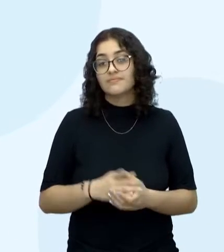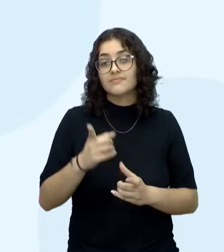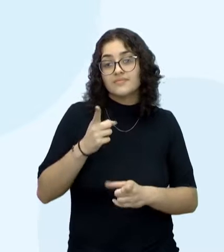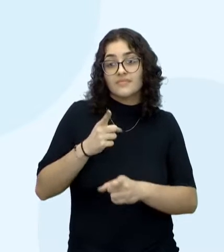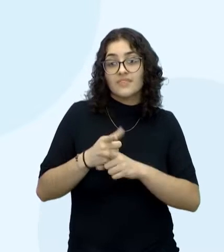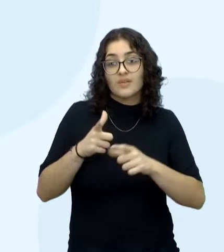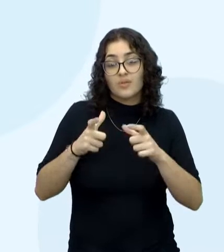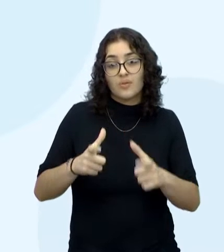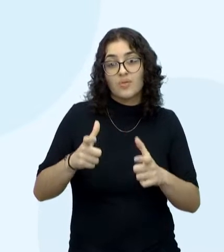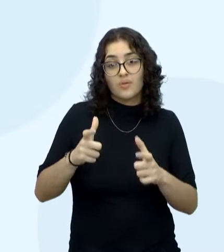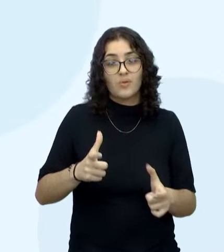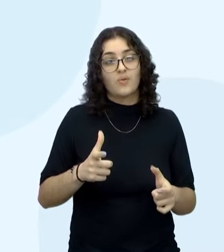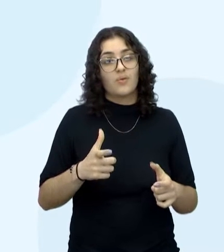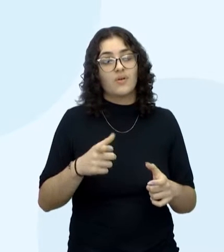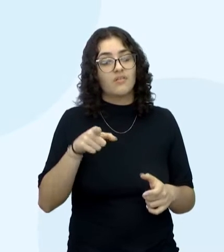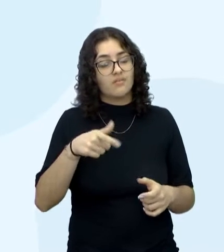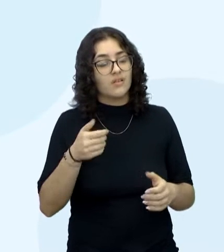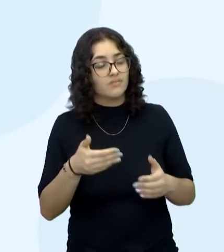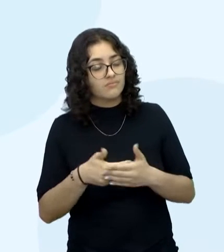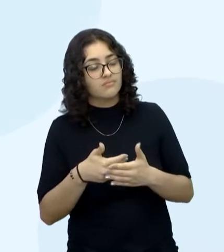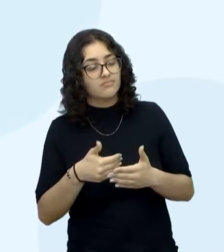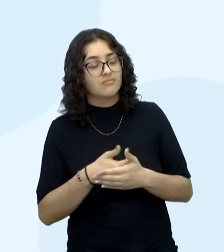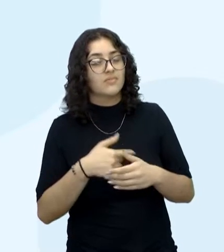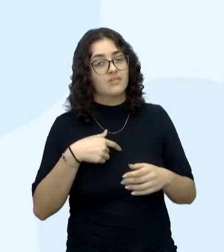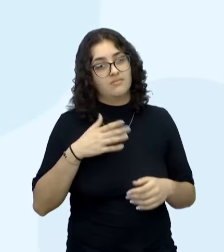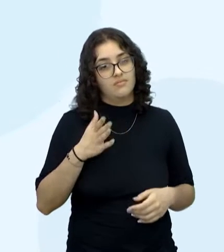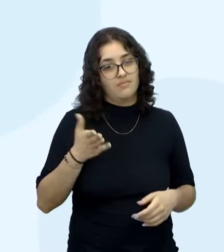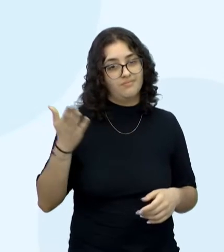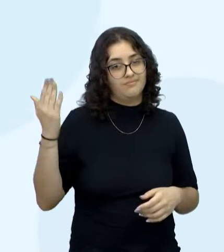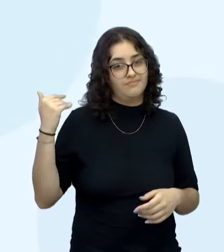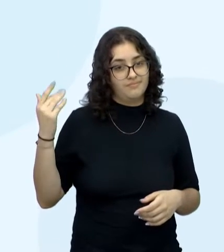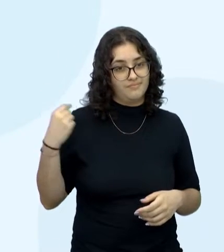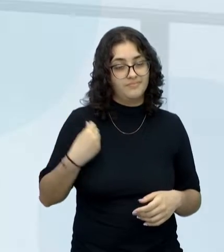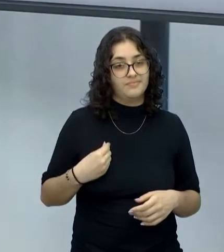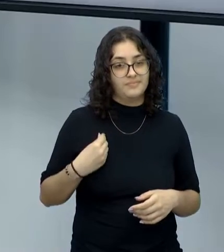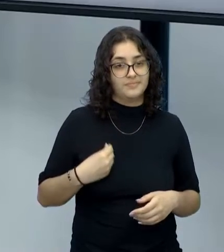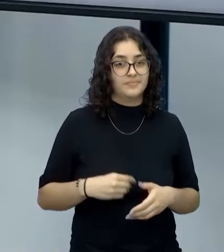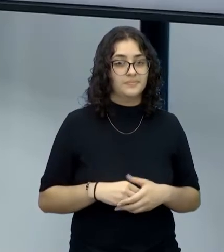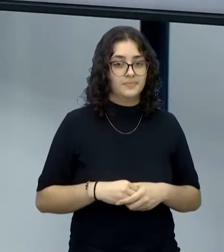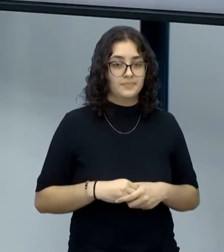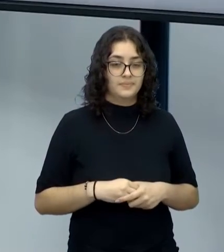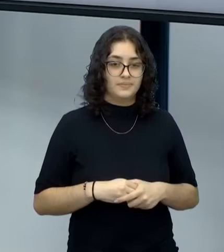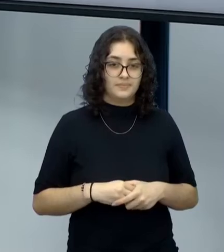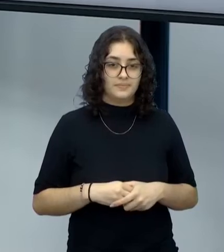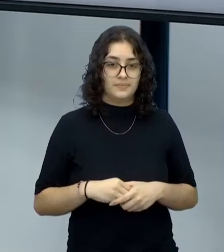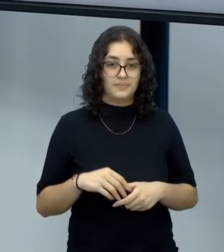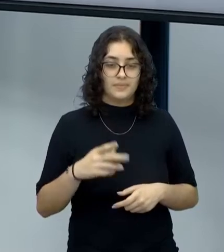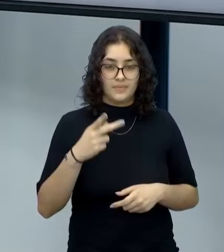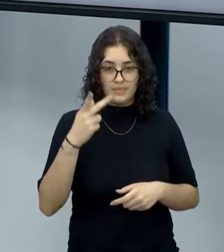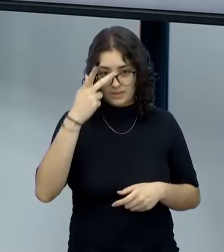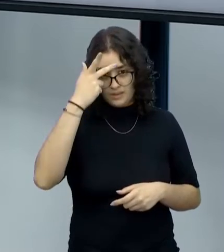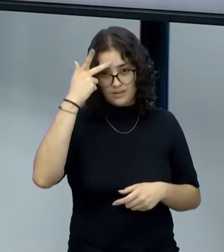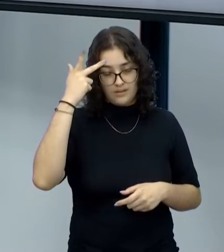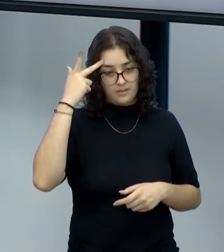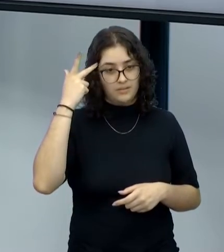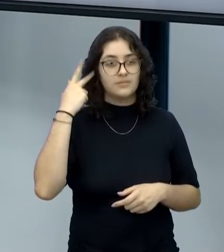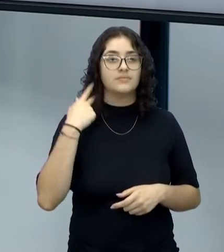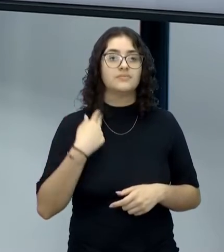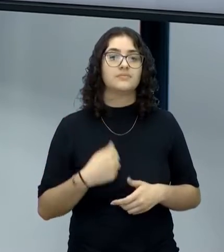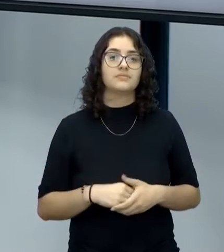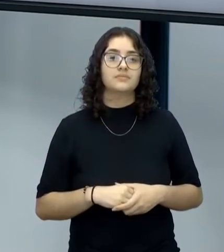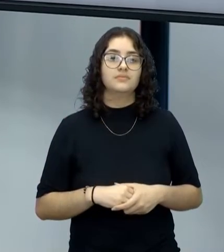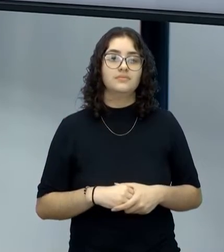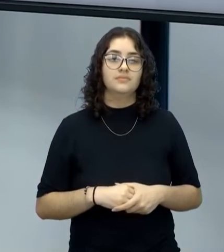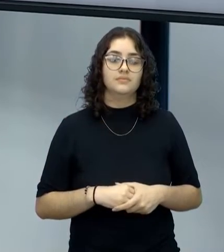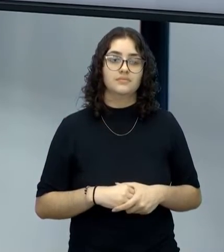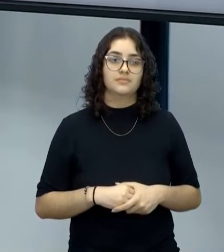alto que você pode se refugiar, que eu já passei por isso na vida, muitas pessoas já passaram por isso na vida, né? Que